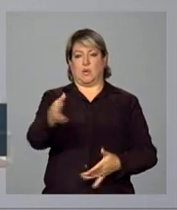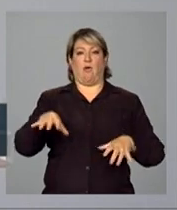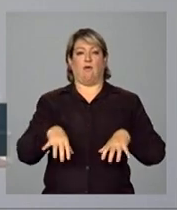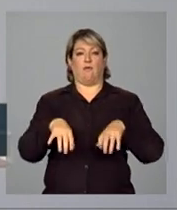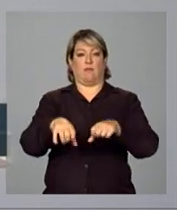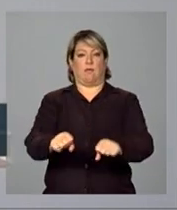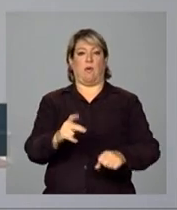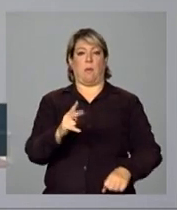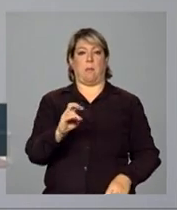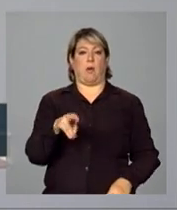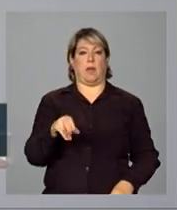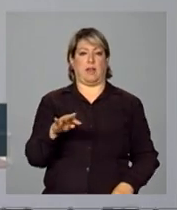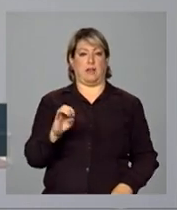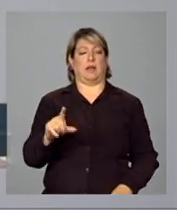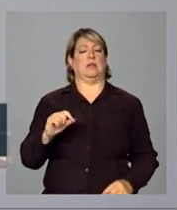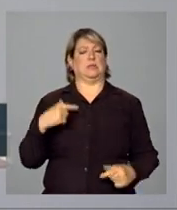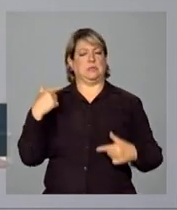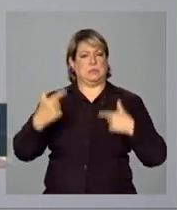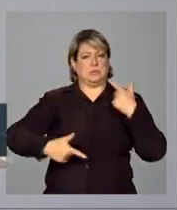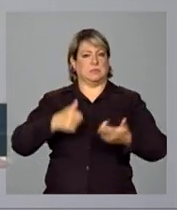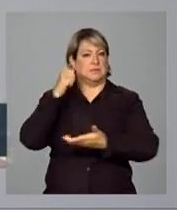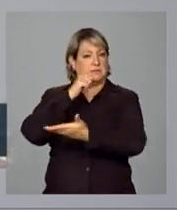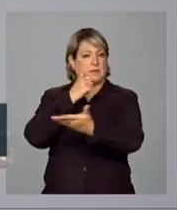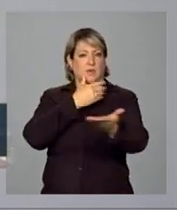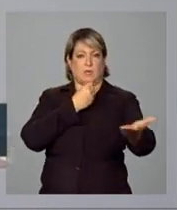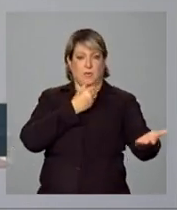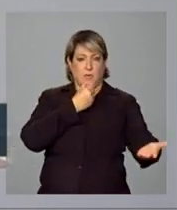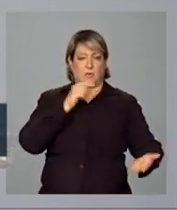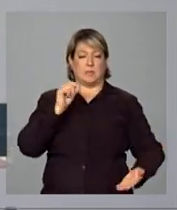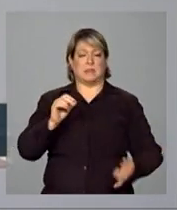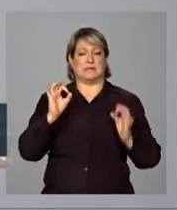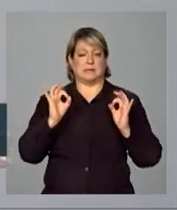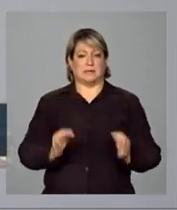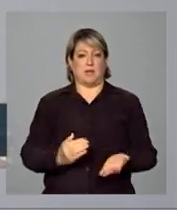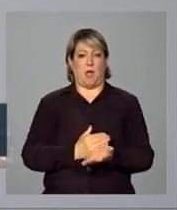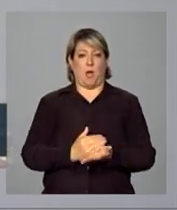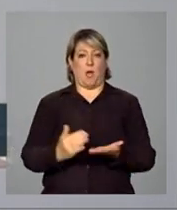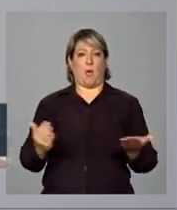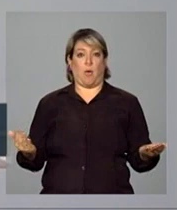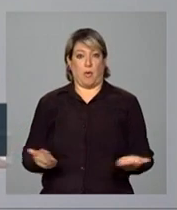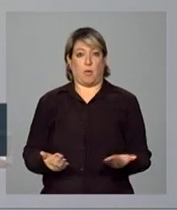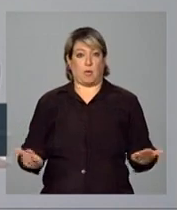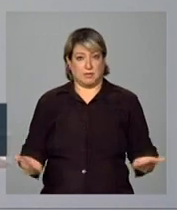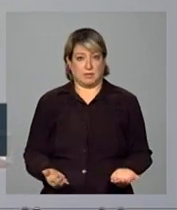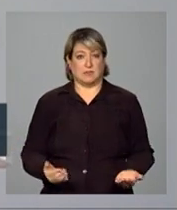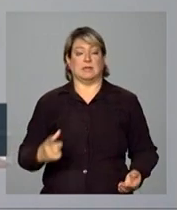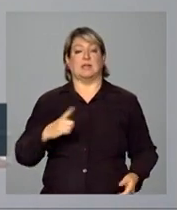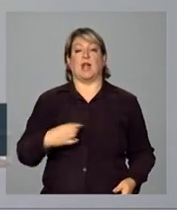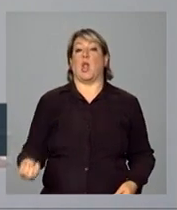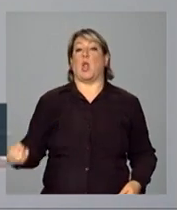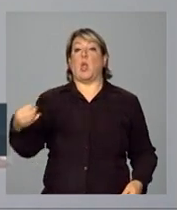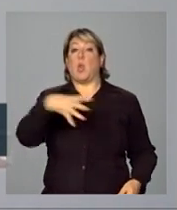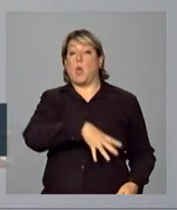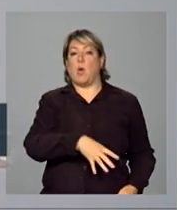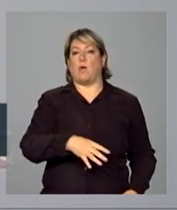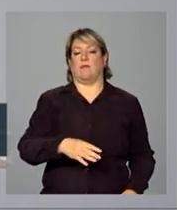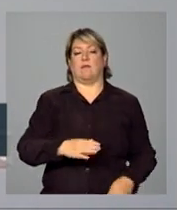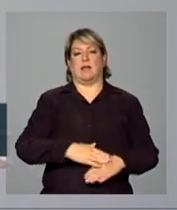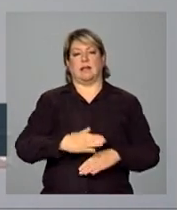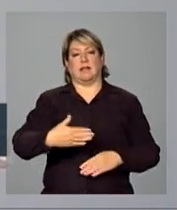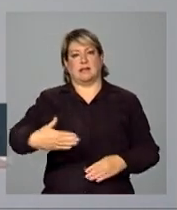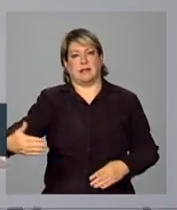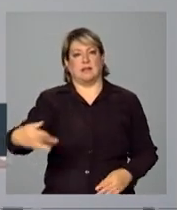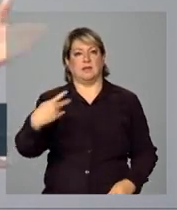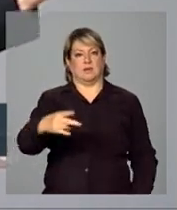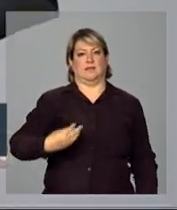Pronatec. Guerreiros e guerreiras, que certamente, a partir de hoje, começam uma nova etapa da sua vida.